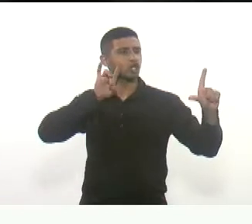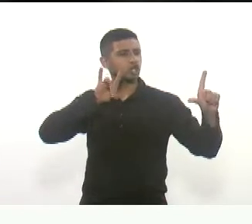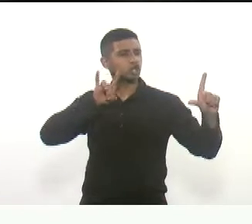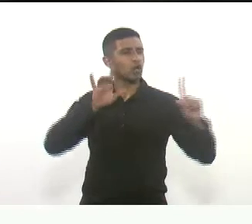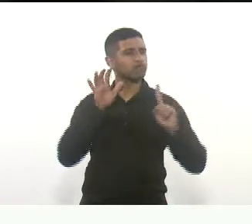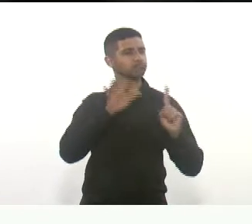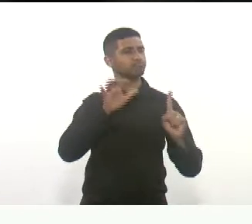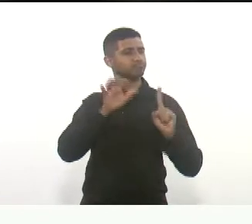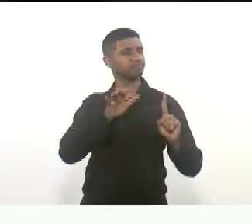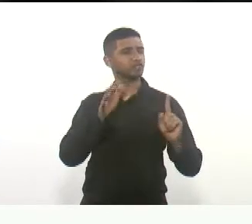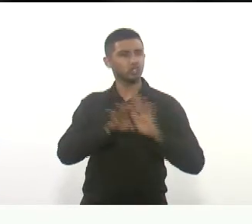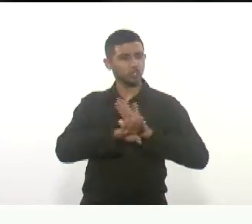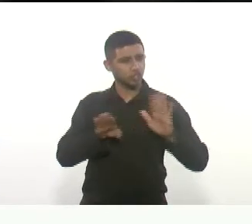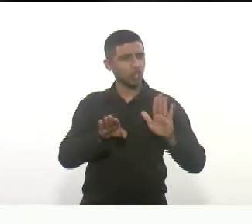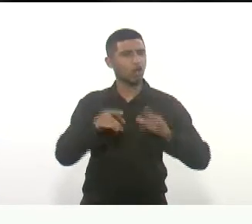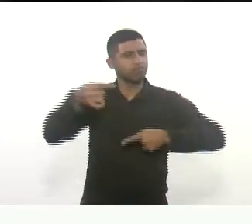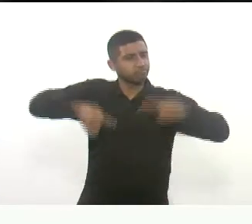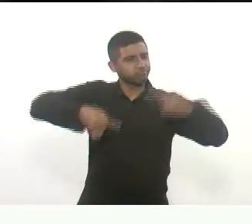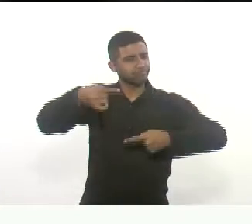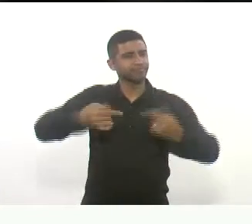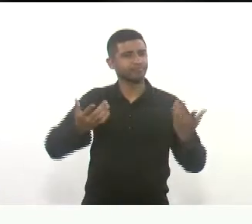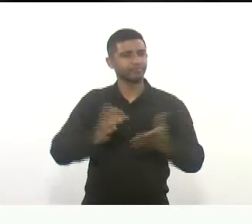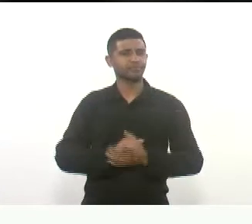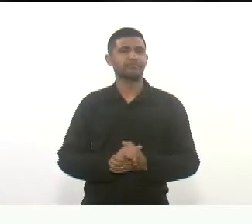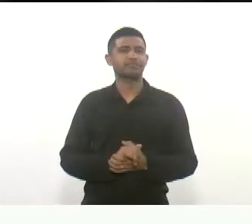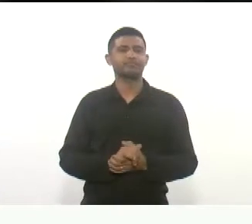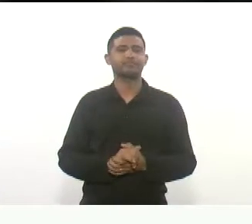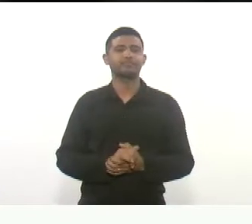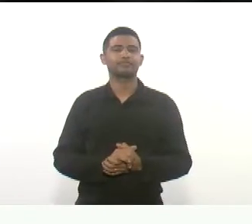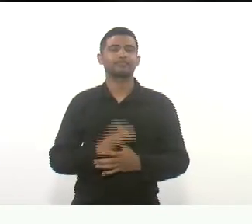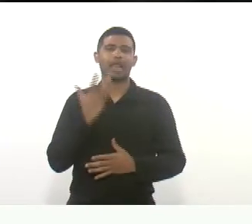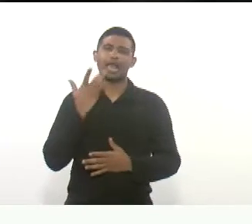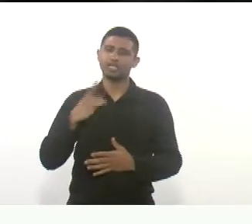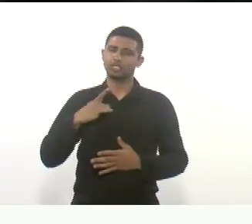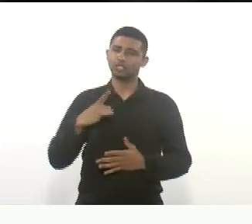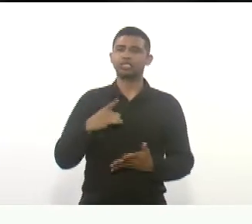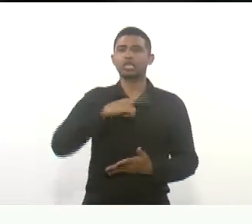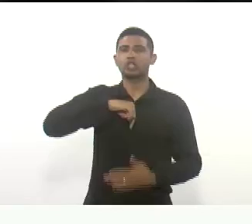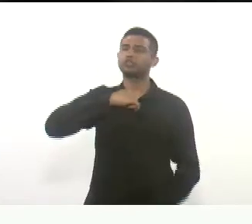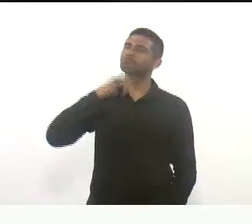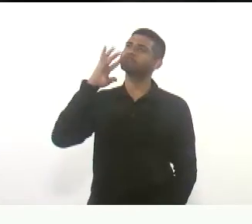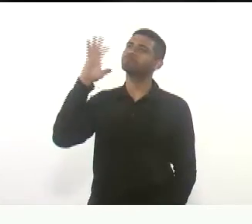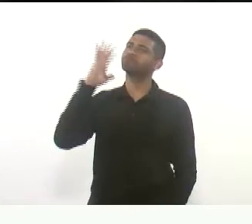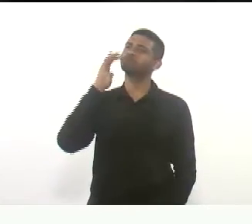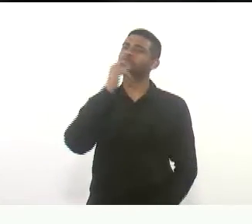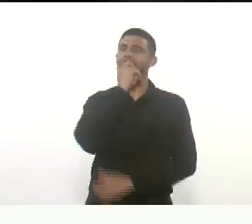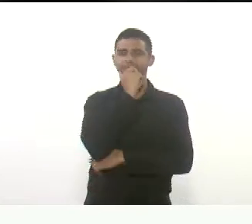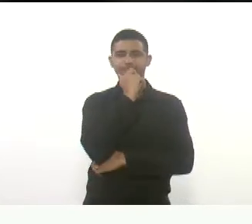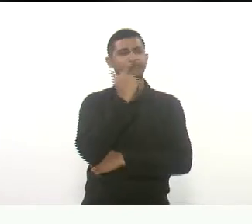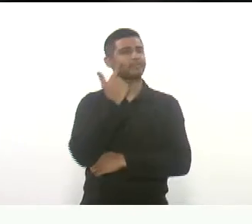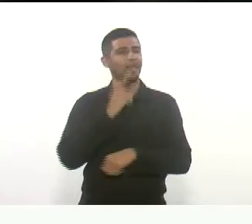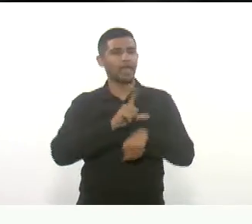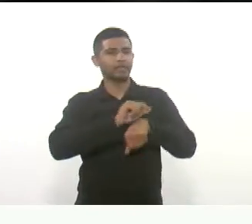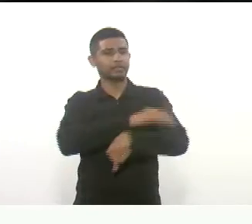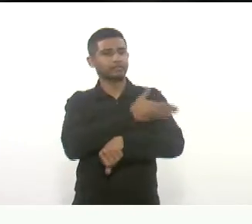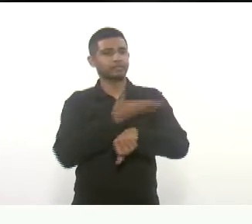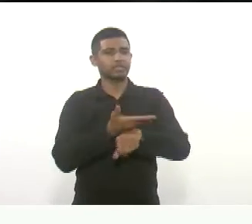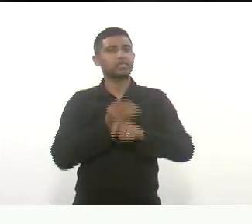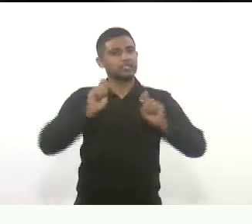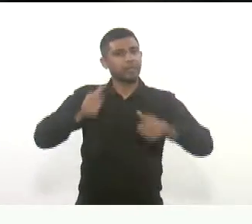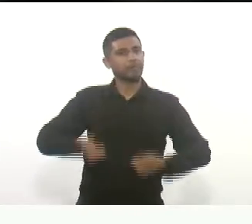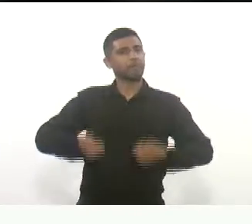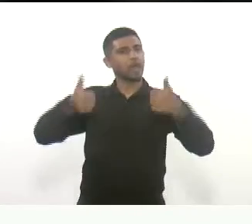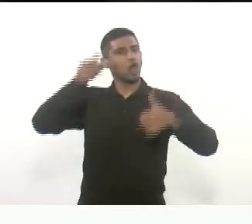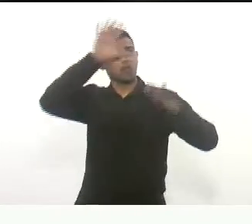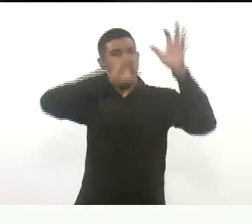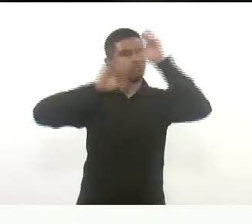provocar, tá? Provocar a discussão, porque eu acho que a gente tem um pouco no nosso imaginário que tempo integral melhora a aprendizagem. Mais